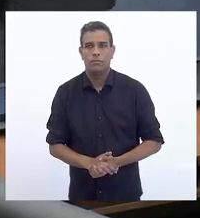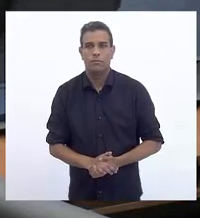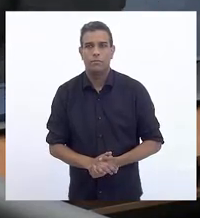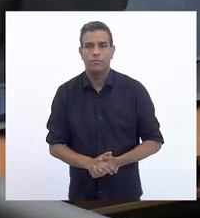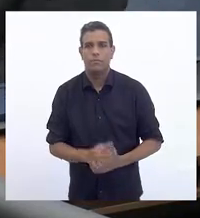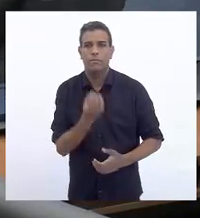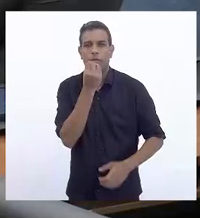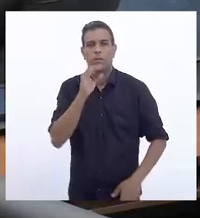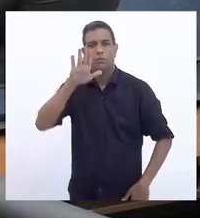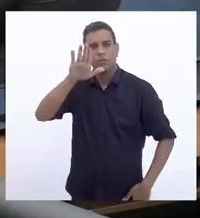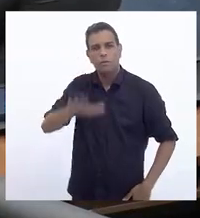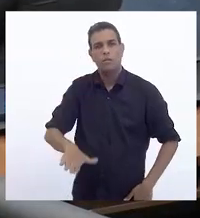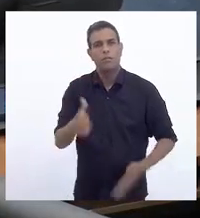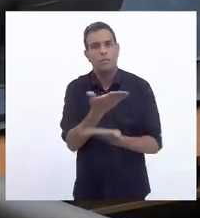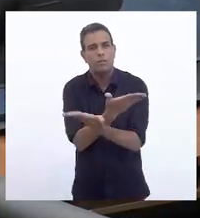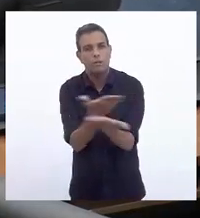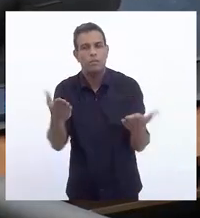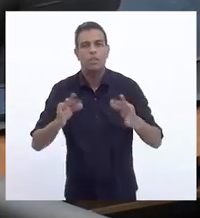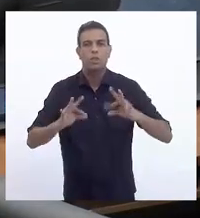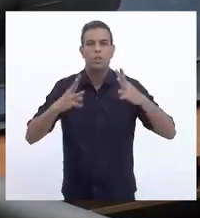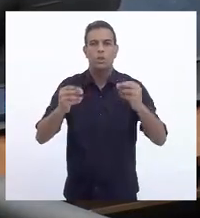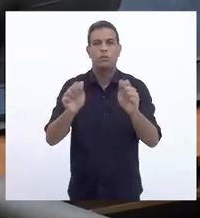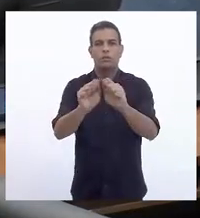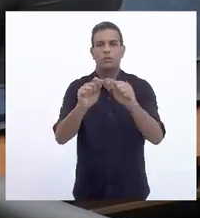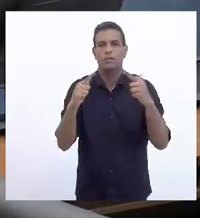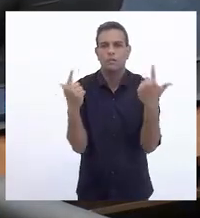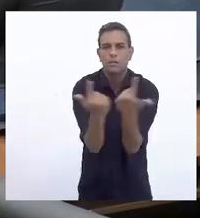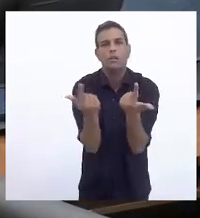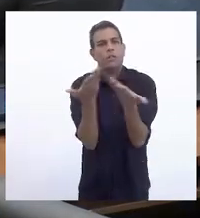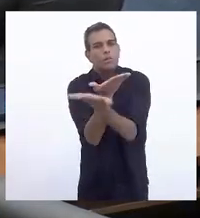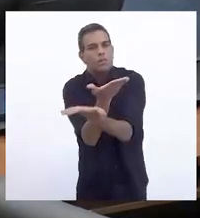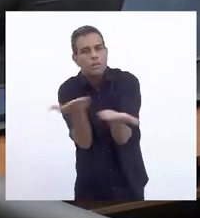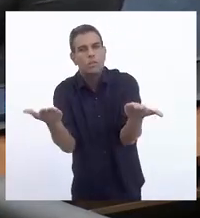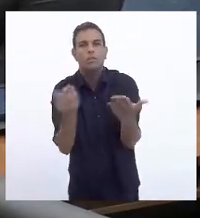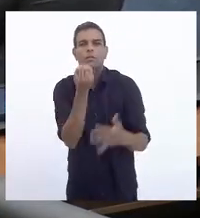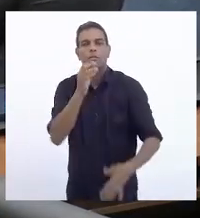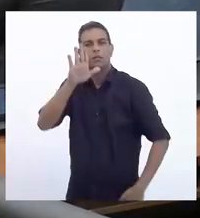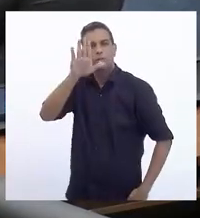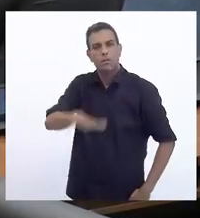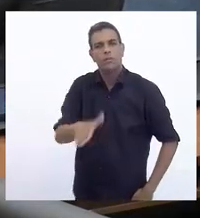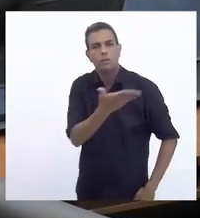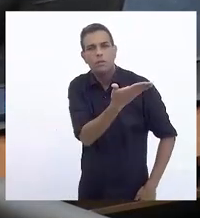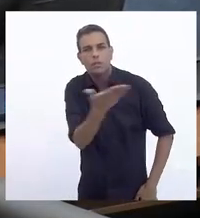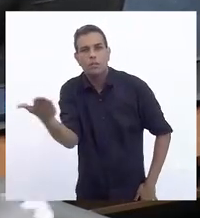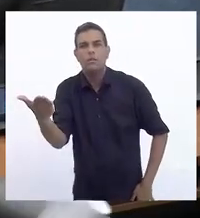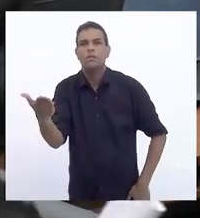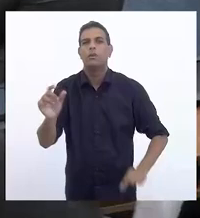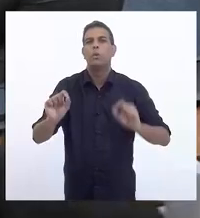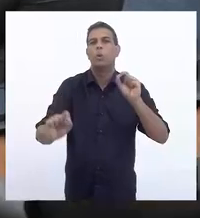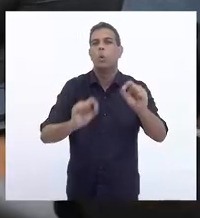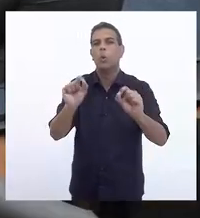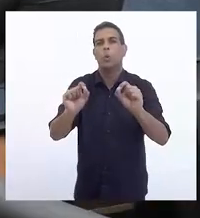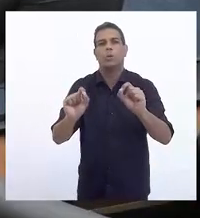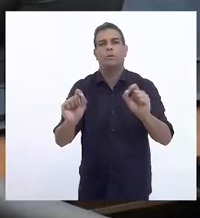Boa tarde, na verdade, né? Boa tarde à mesa, deputados e deputadas, boa tarde à comunidade da UESO.